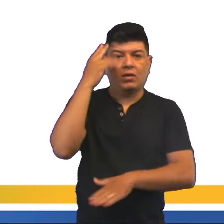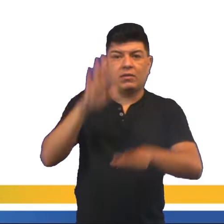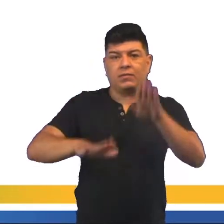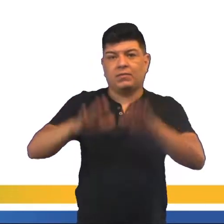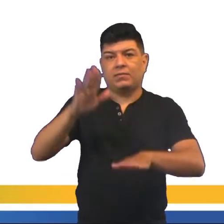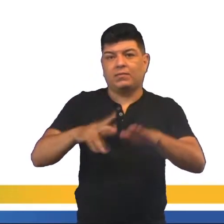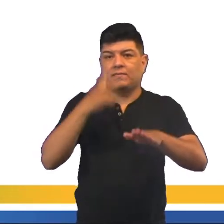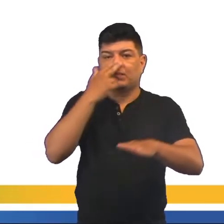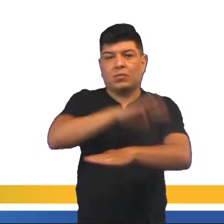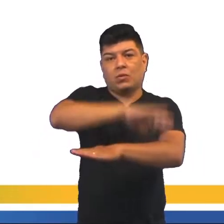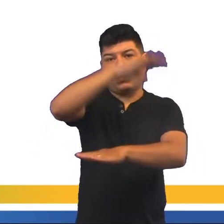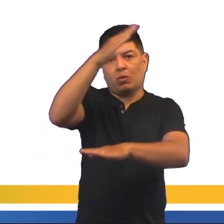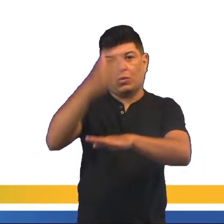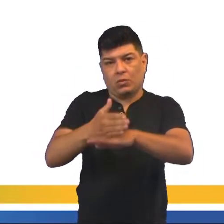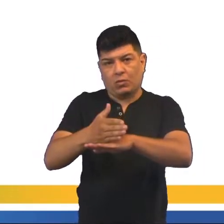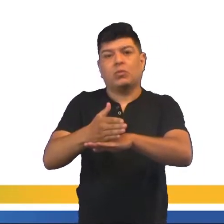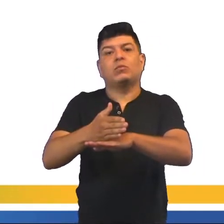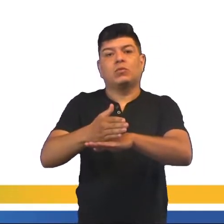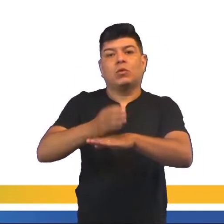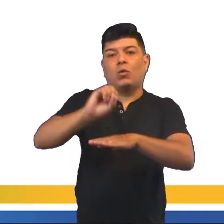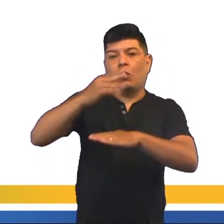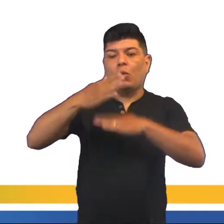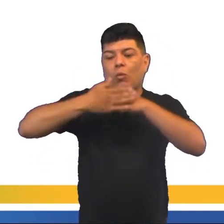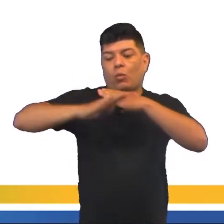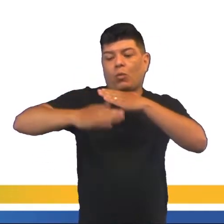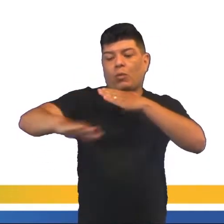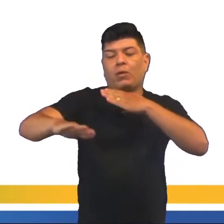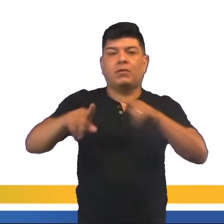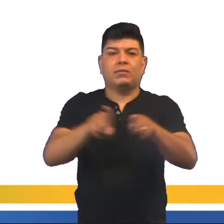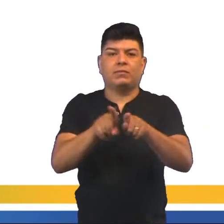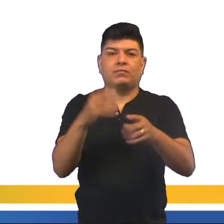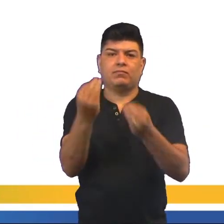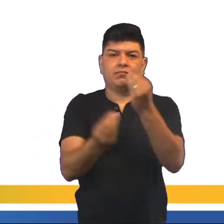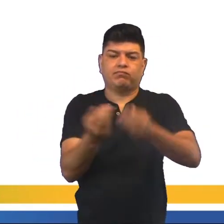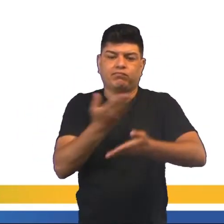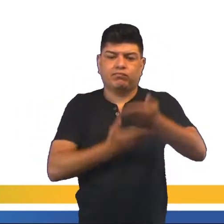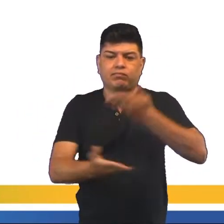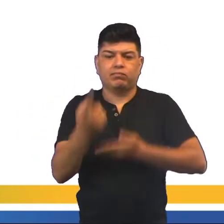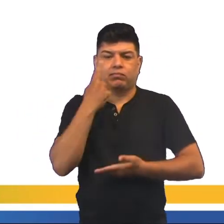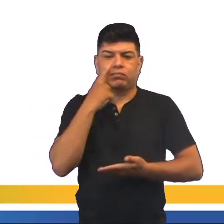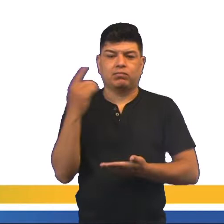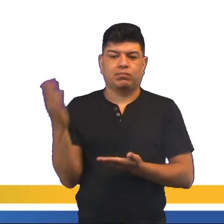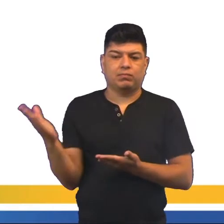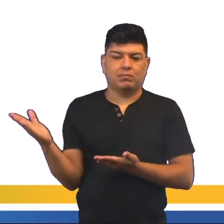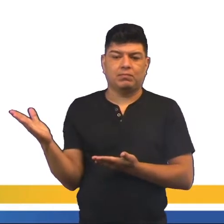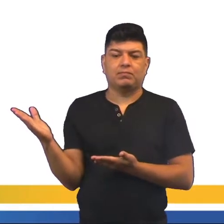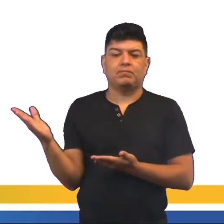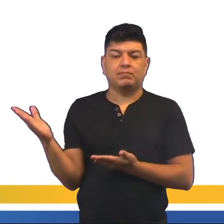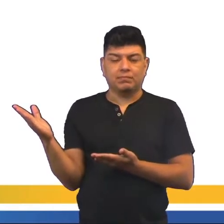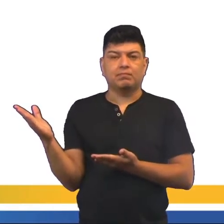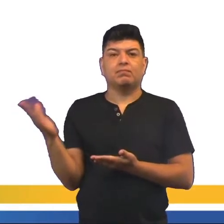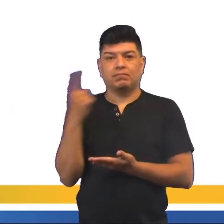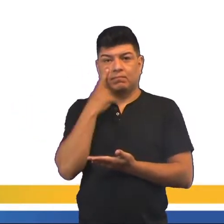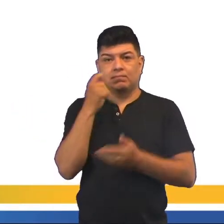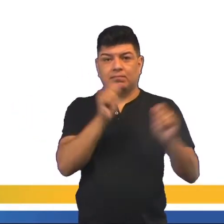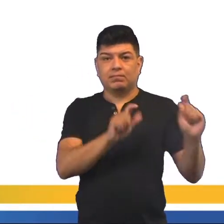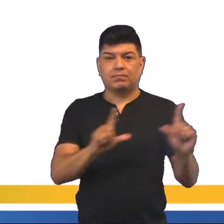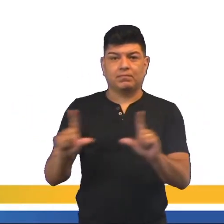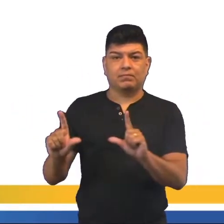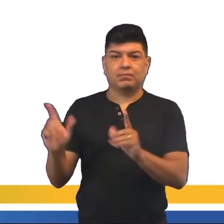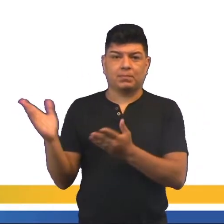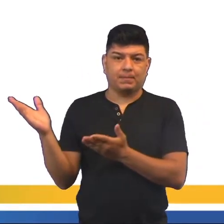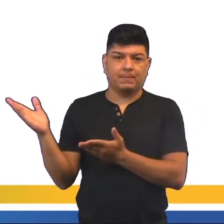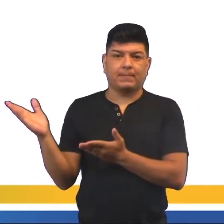por serras e planaltos. Então, olha só como está a distribuição dos recursos hídricos no Brasil. Preste atenção aí na tela agora